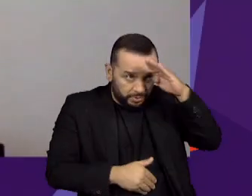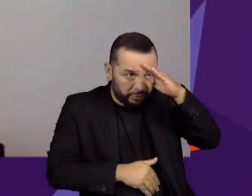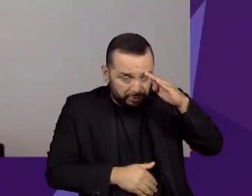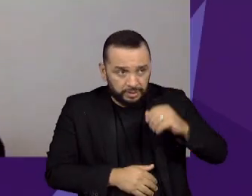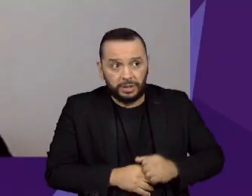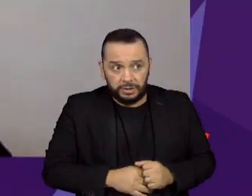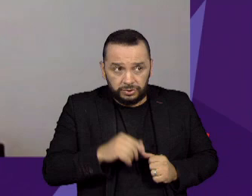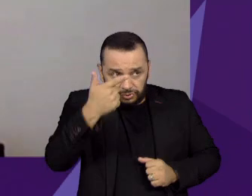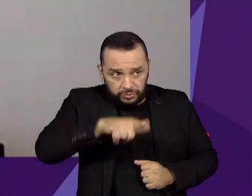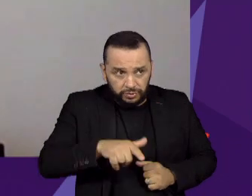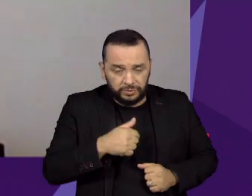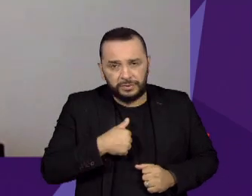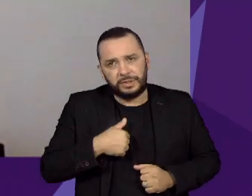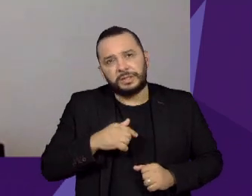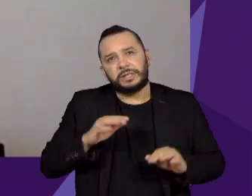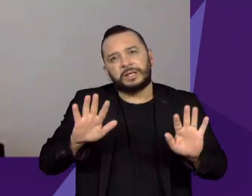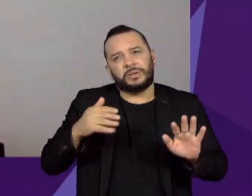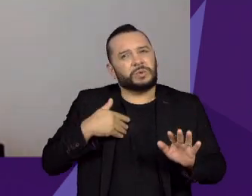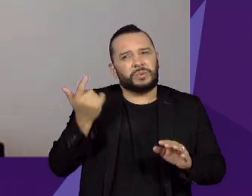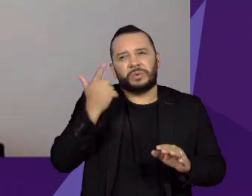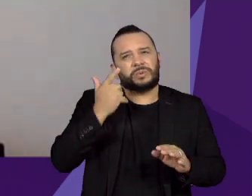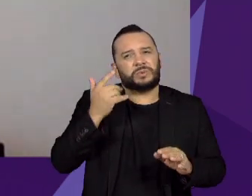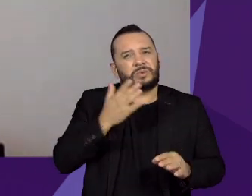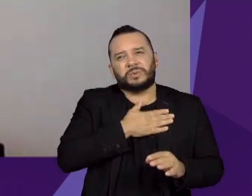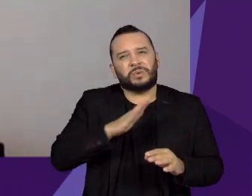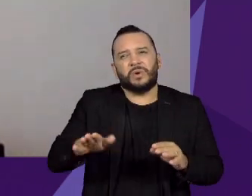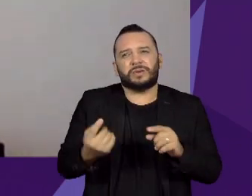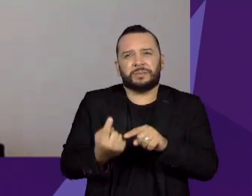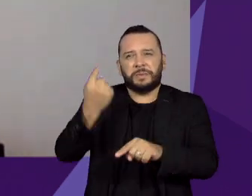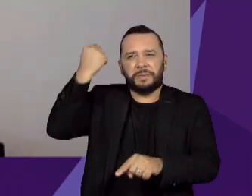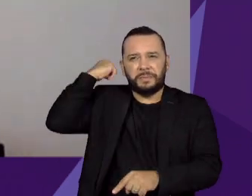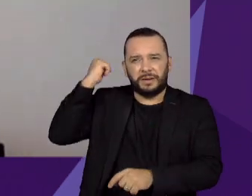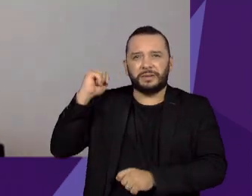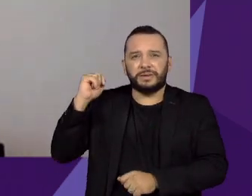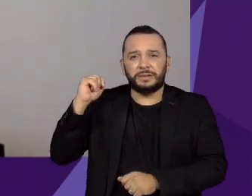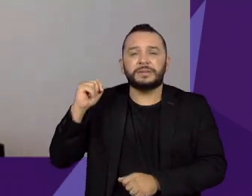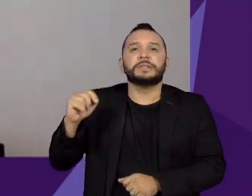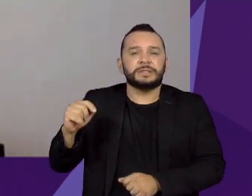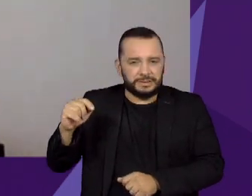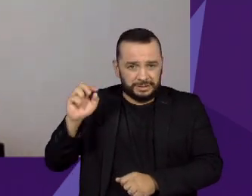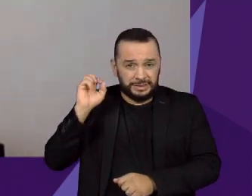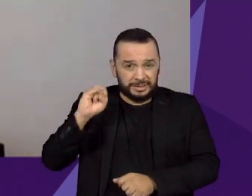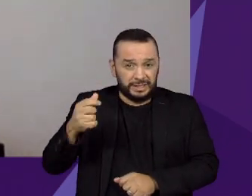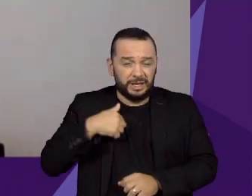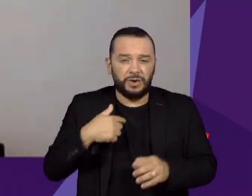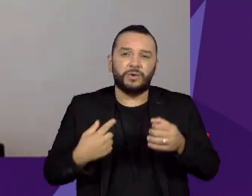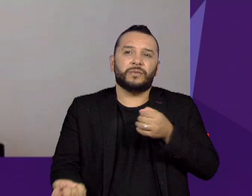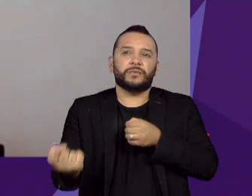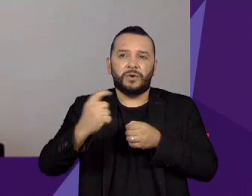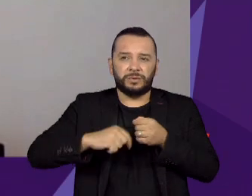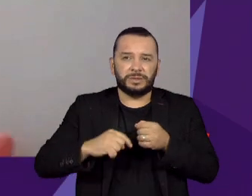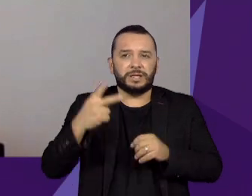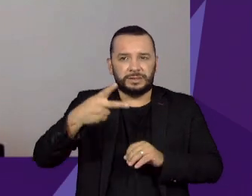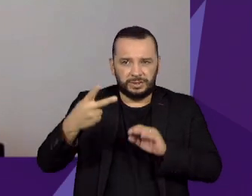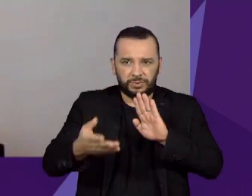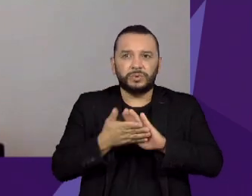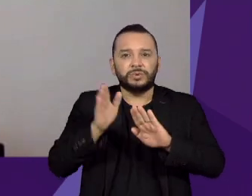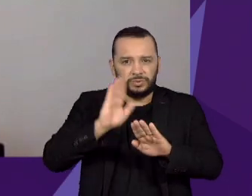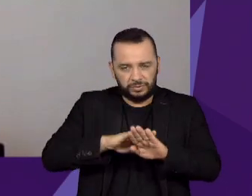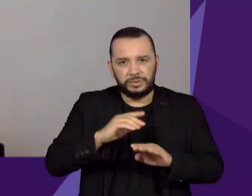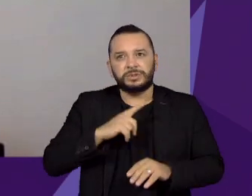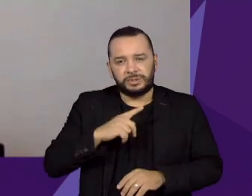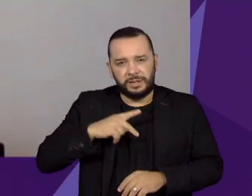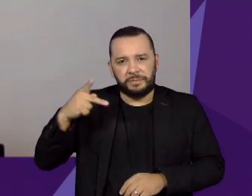Naquela circunstância, eu não gosto muito de voltar no tempo, não. Mas uma cápsula do tempo que voltasse ao segundo turno com aquele